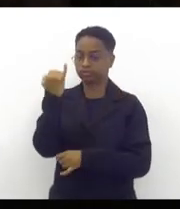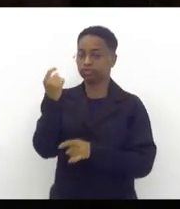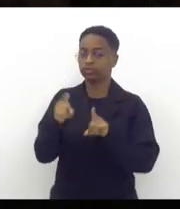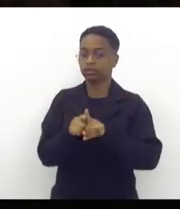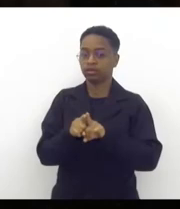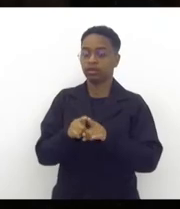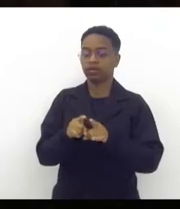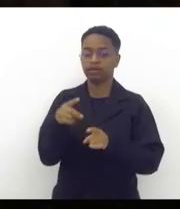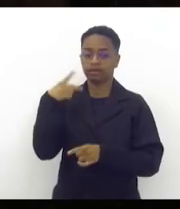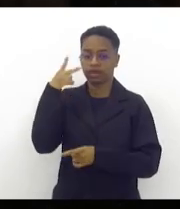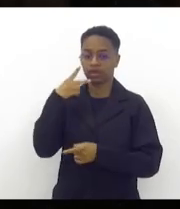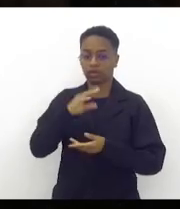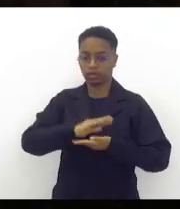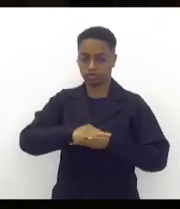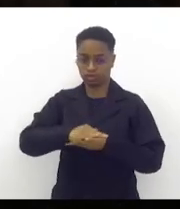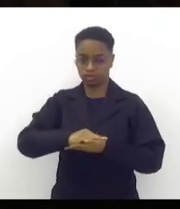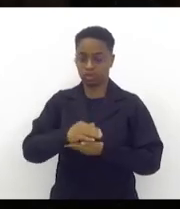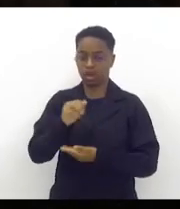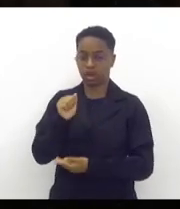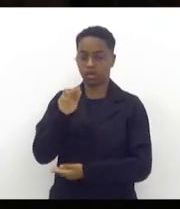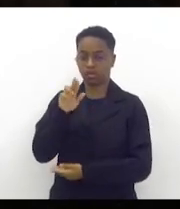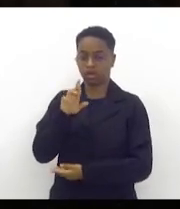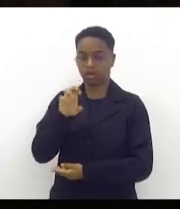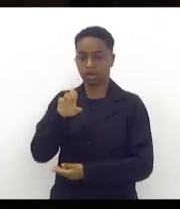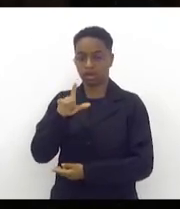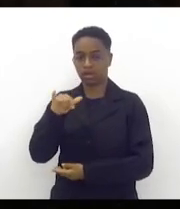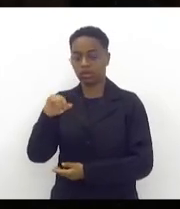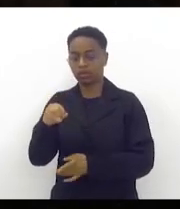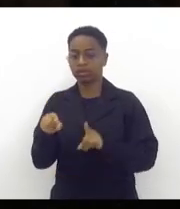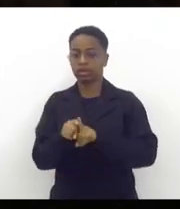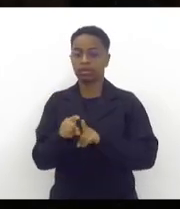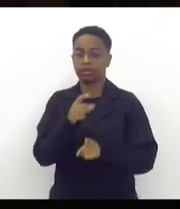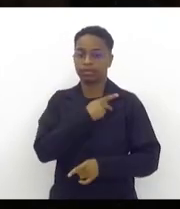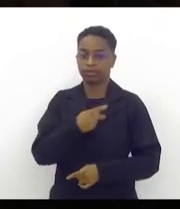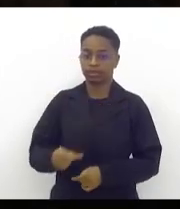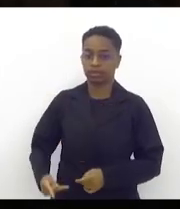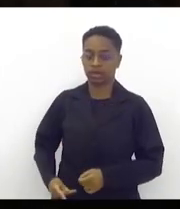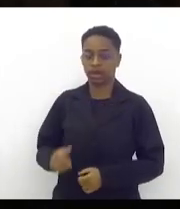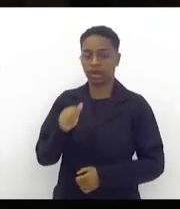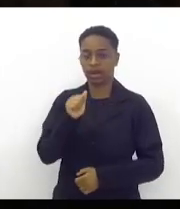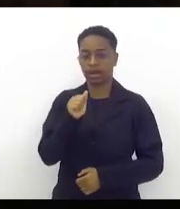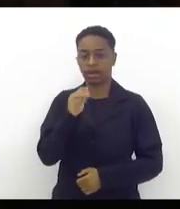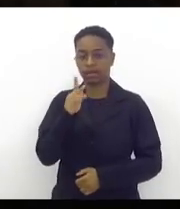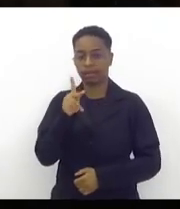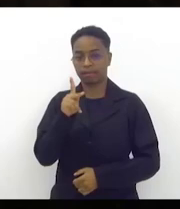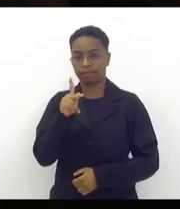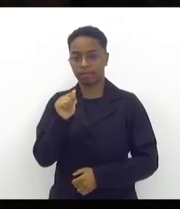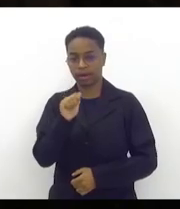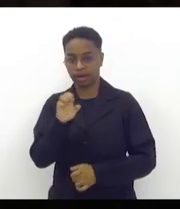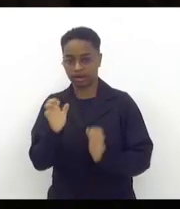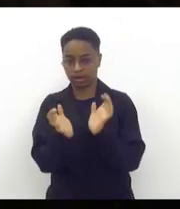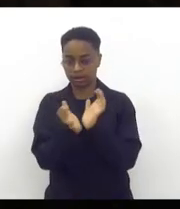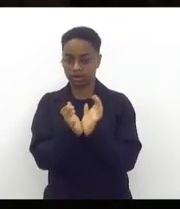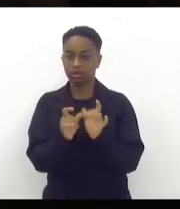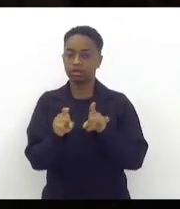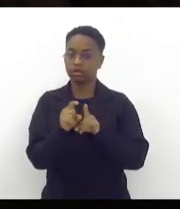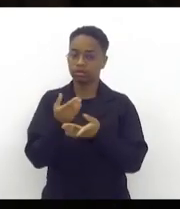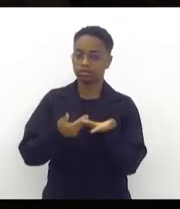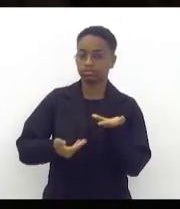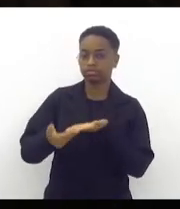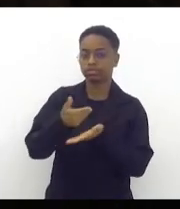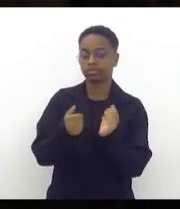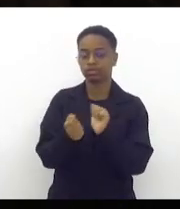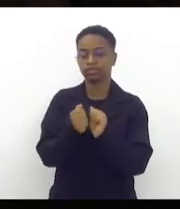Búzios, Aurélio Barros, a nossa querida presidente da APAE, Kelly, que dialoga muito conosco, o meu amigo